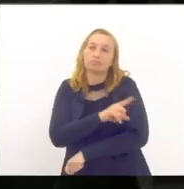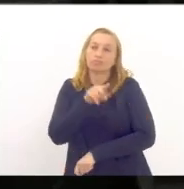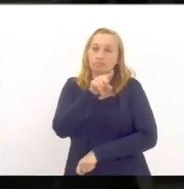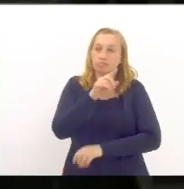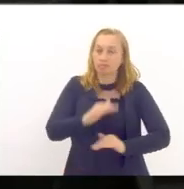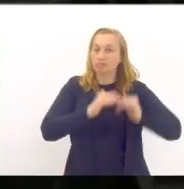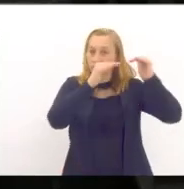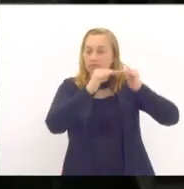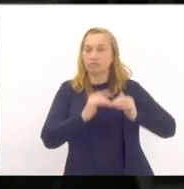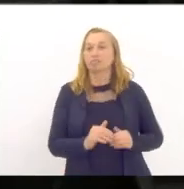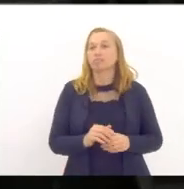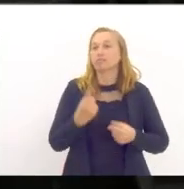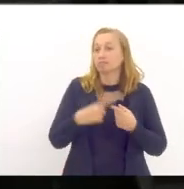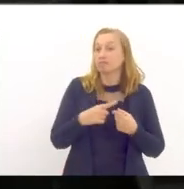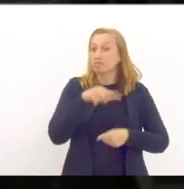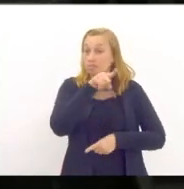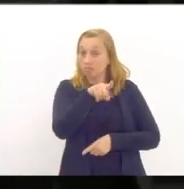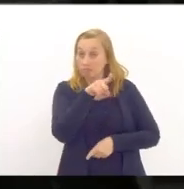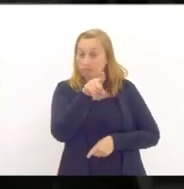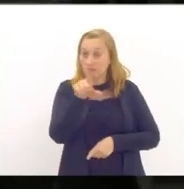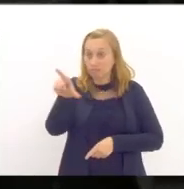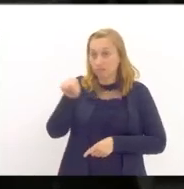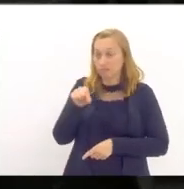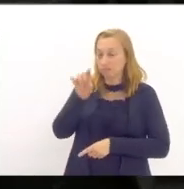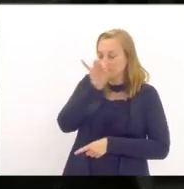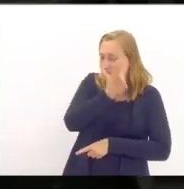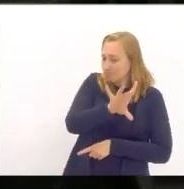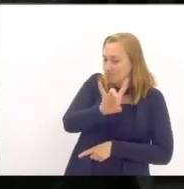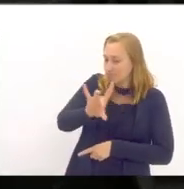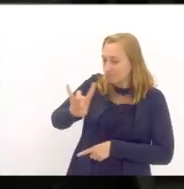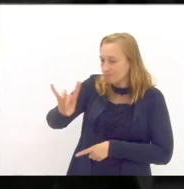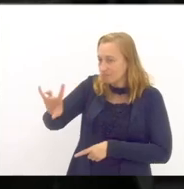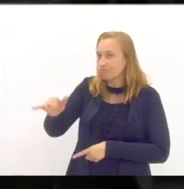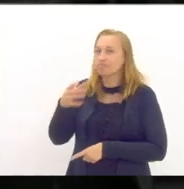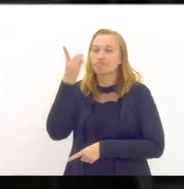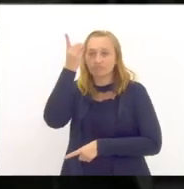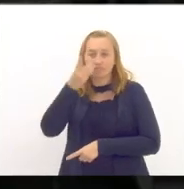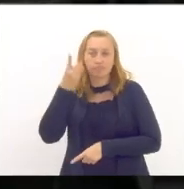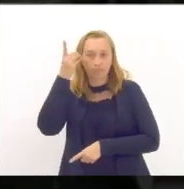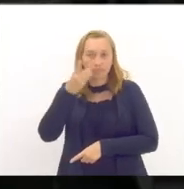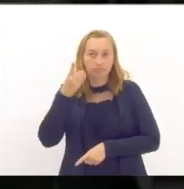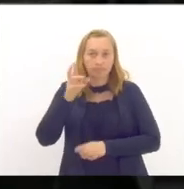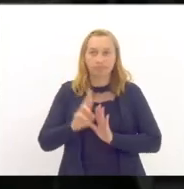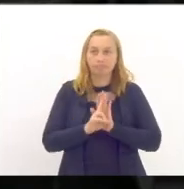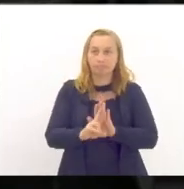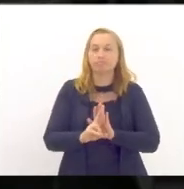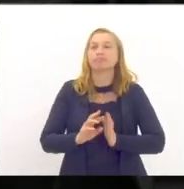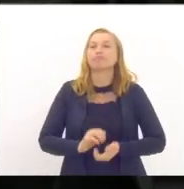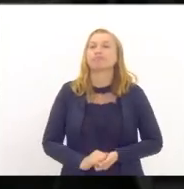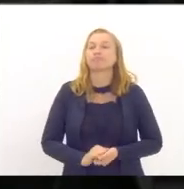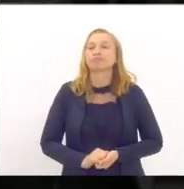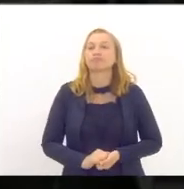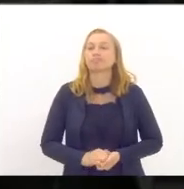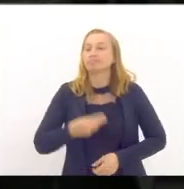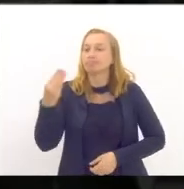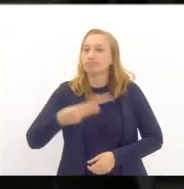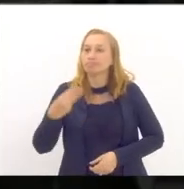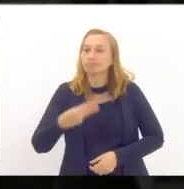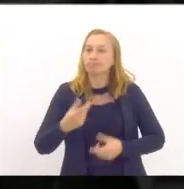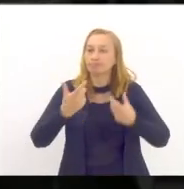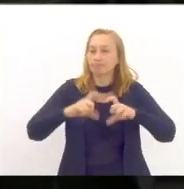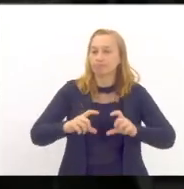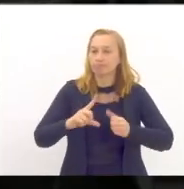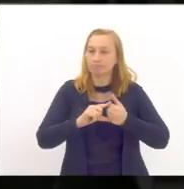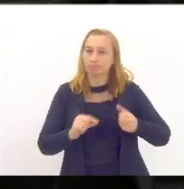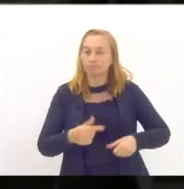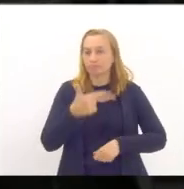é soberana. E porque foi ela que elegeu cada um dos senhores e das senhoras para representá-la. O terceiro parágrafo do